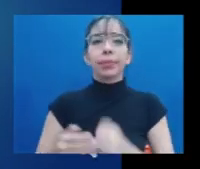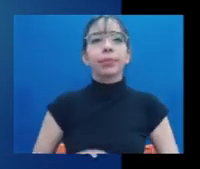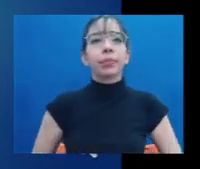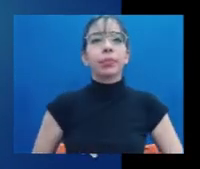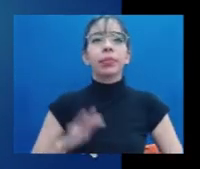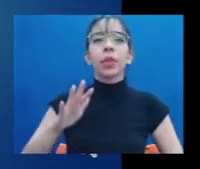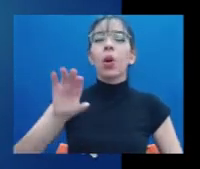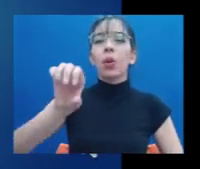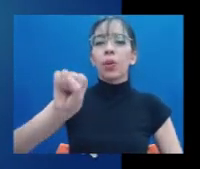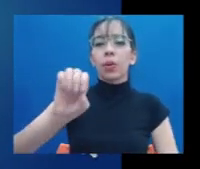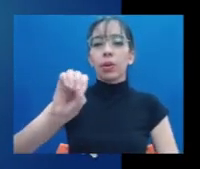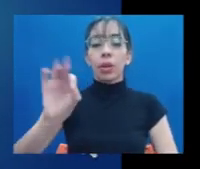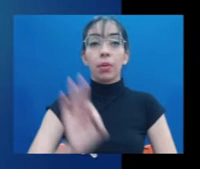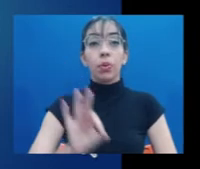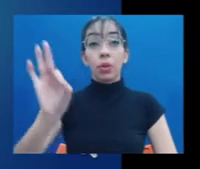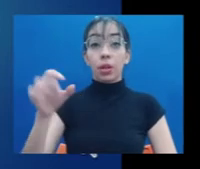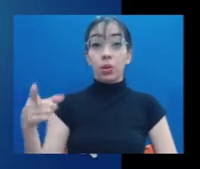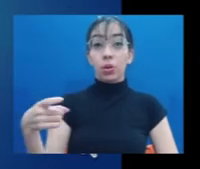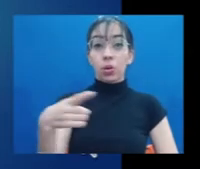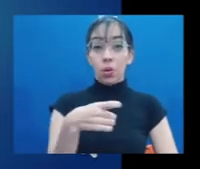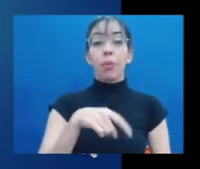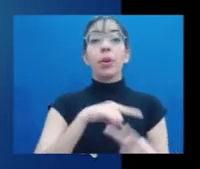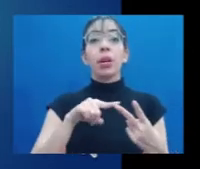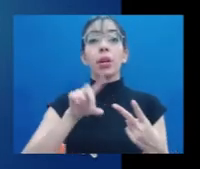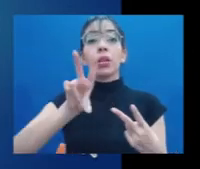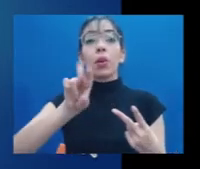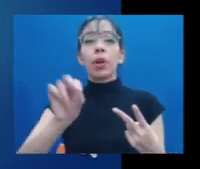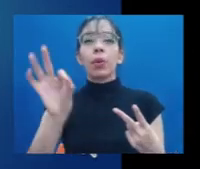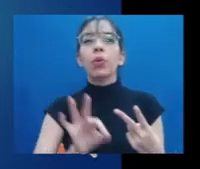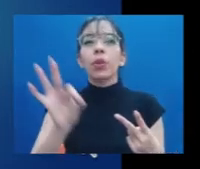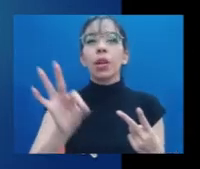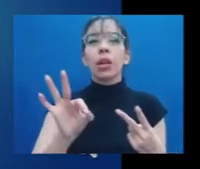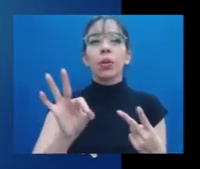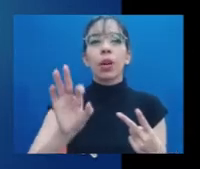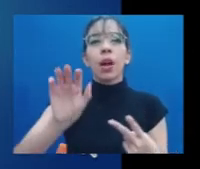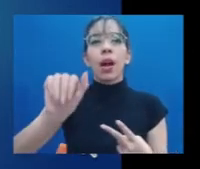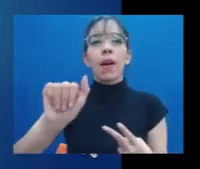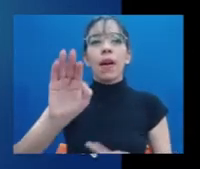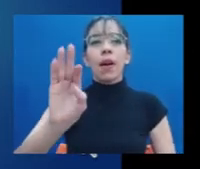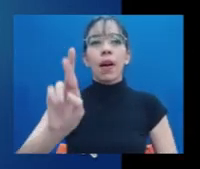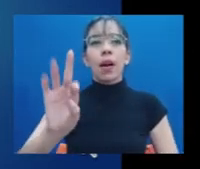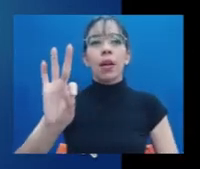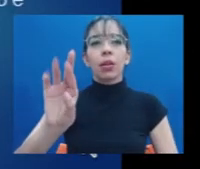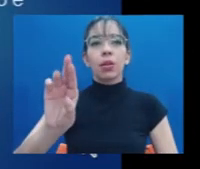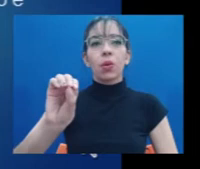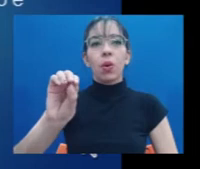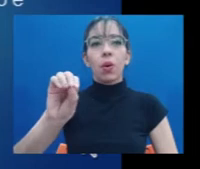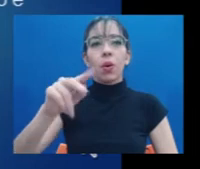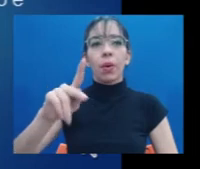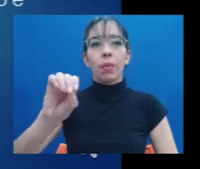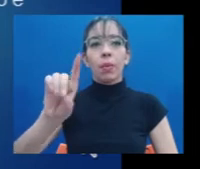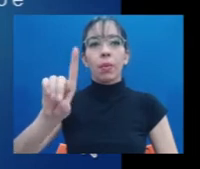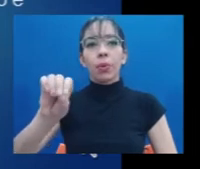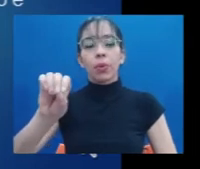E o que foi perdido com o incêndio do Butantã? Cerca de 80% da coleção de serpentes e 50% da coleção de artrópodos,